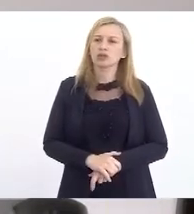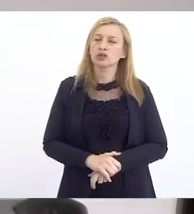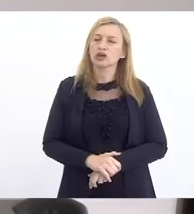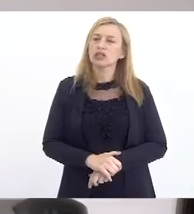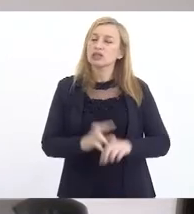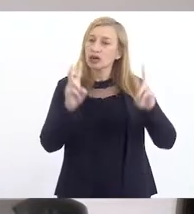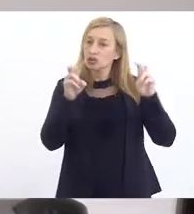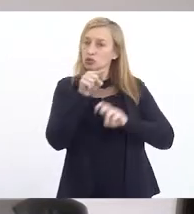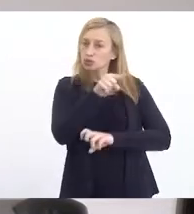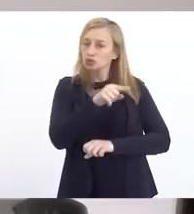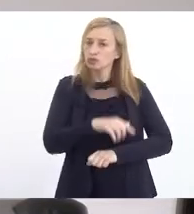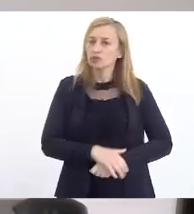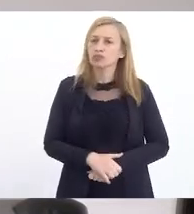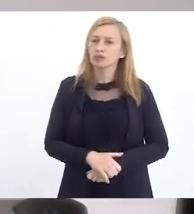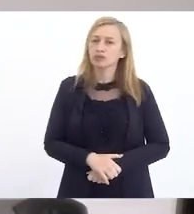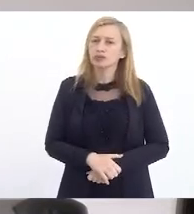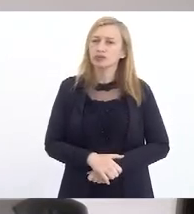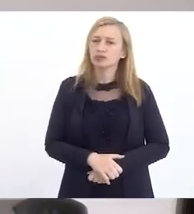ponto.